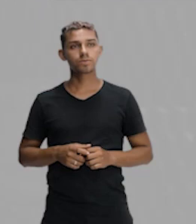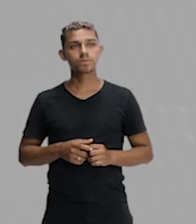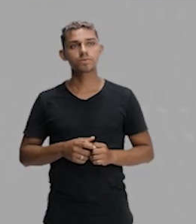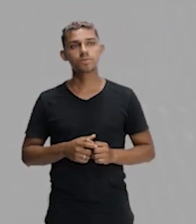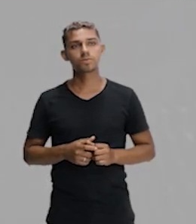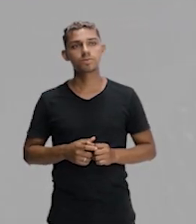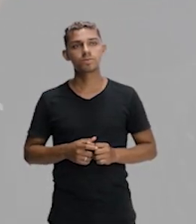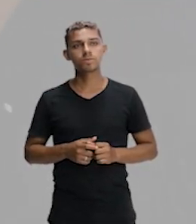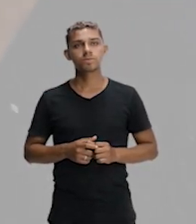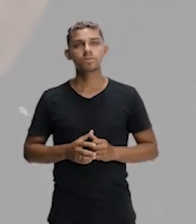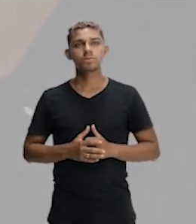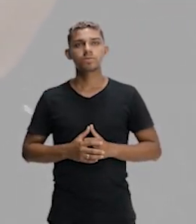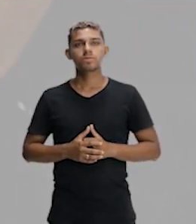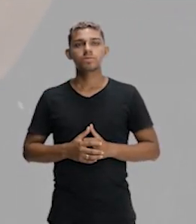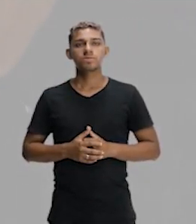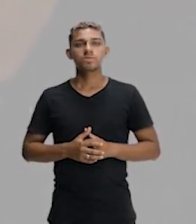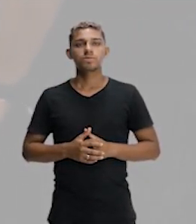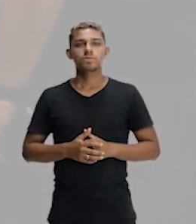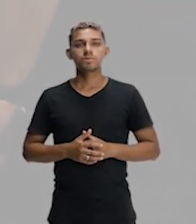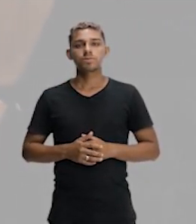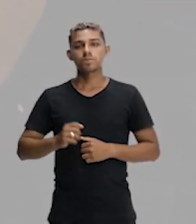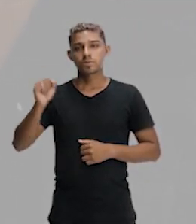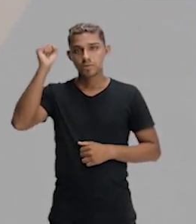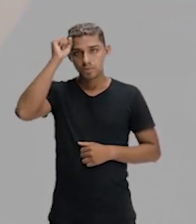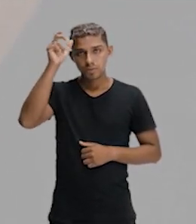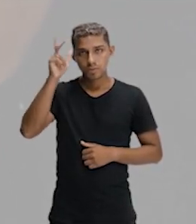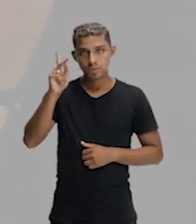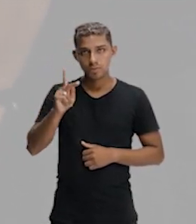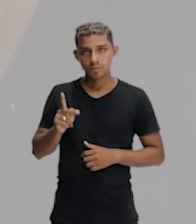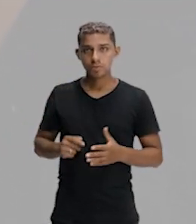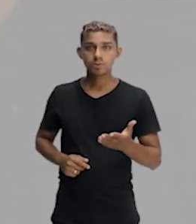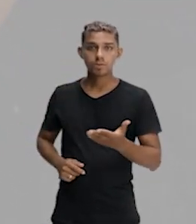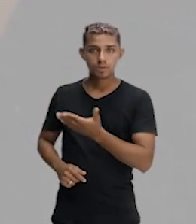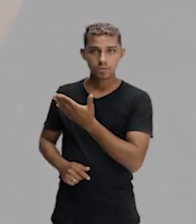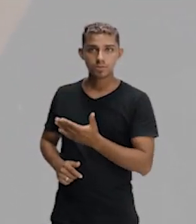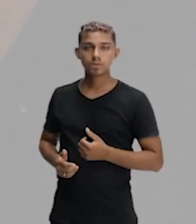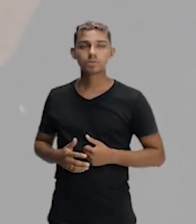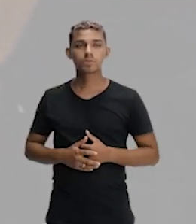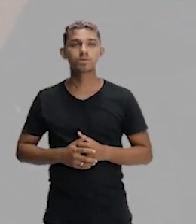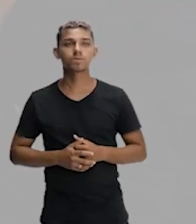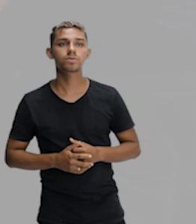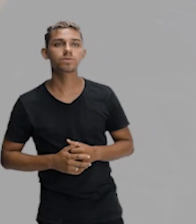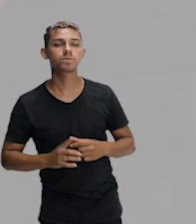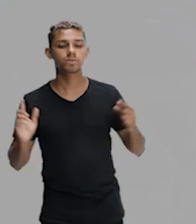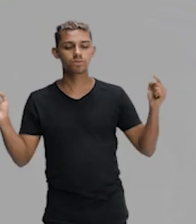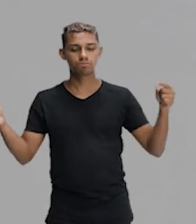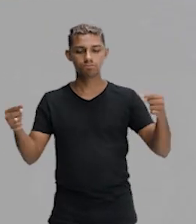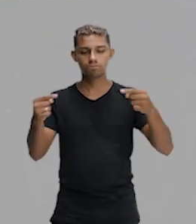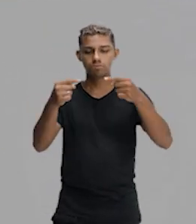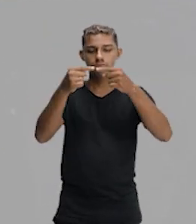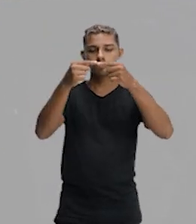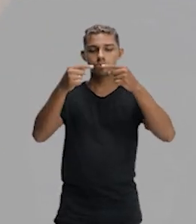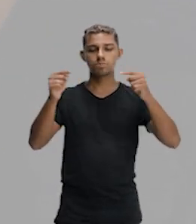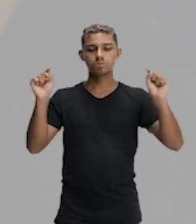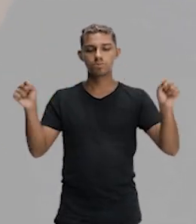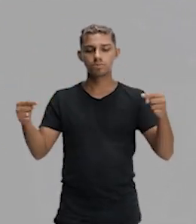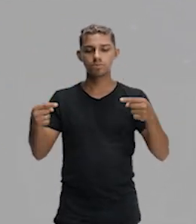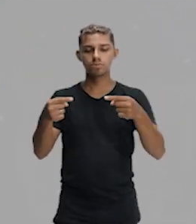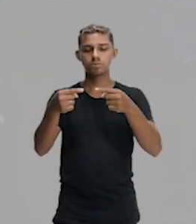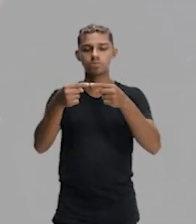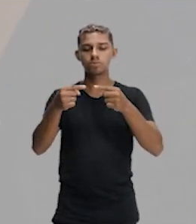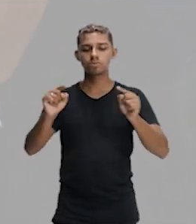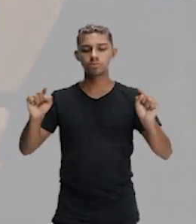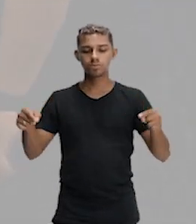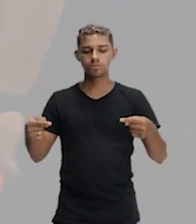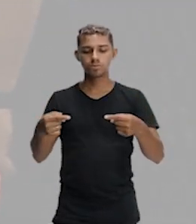reconhecer da seguinte forma, okay? Apenas fazendo linhas, okay?